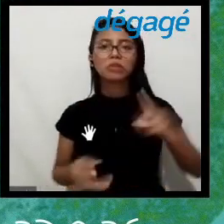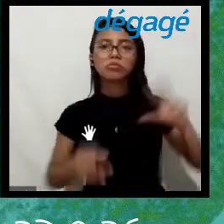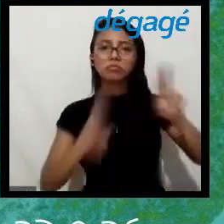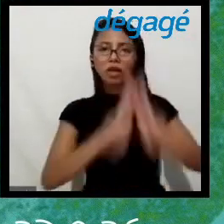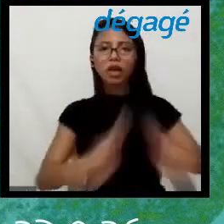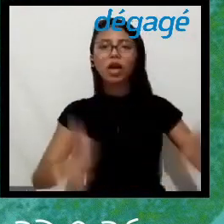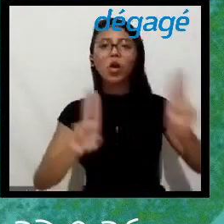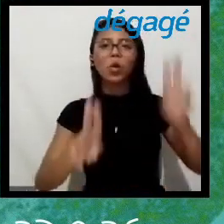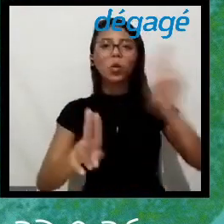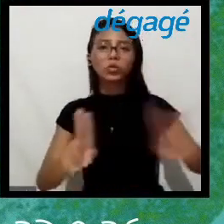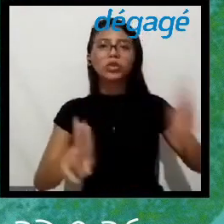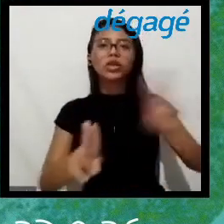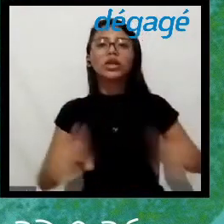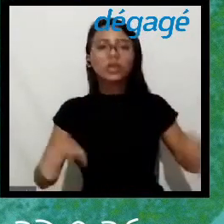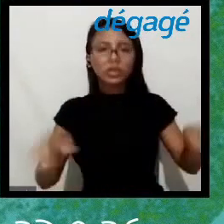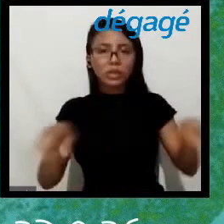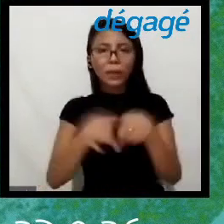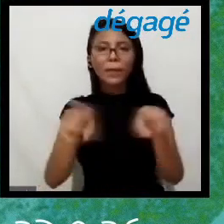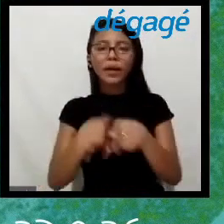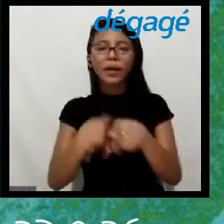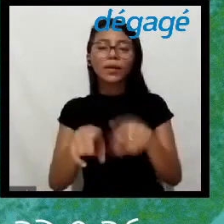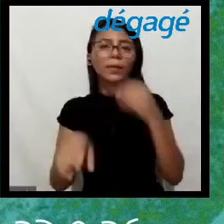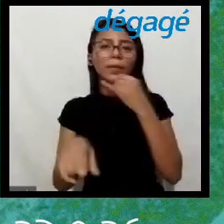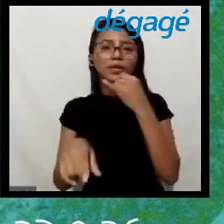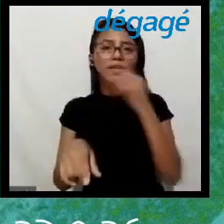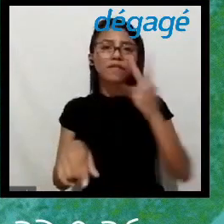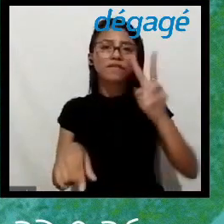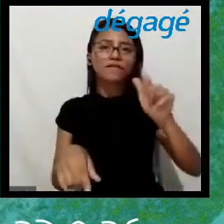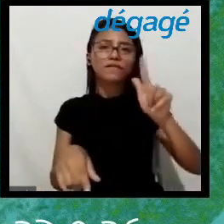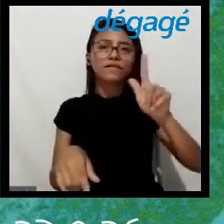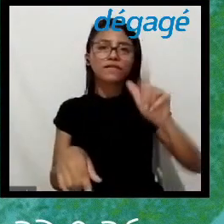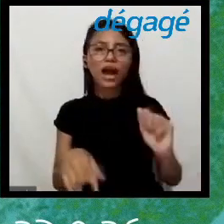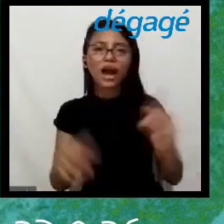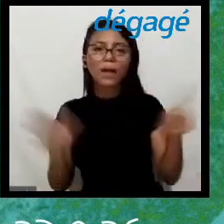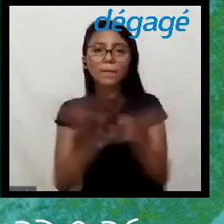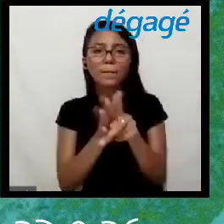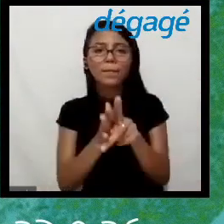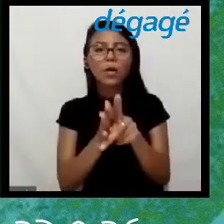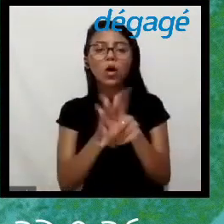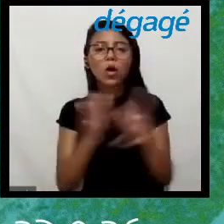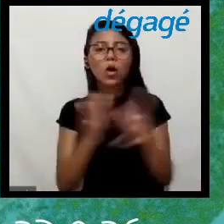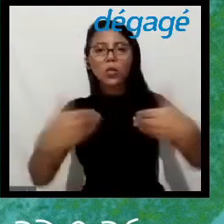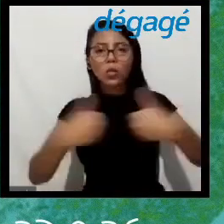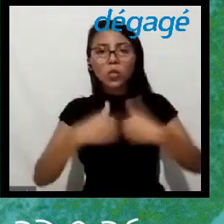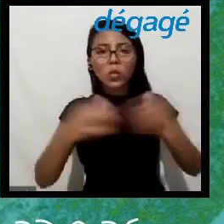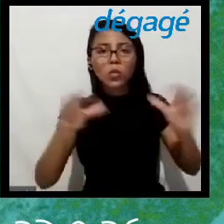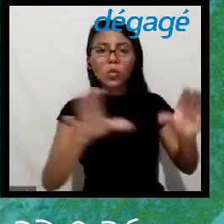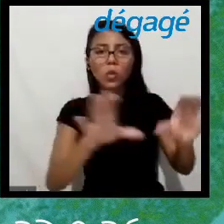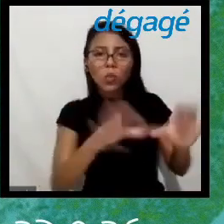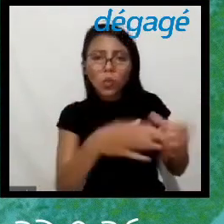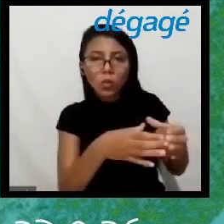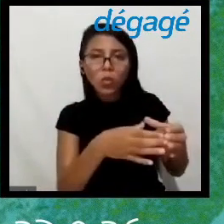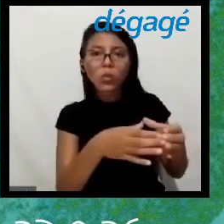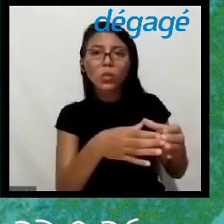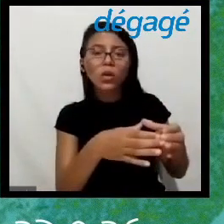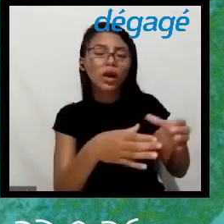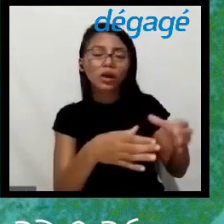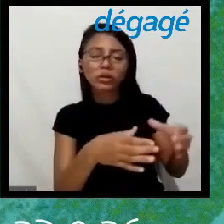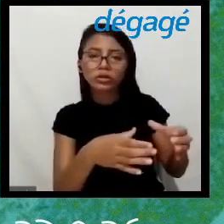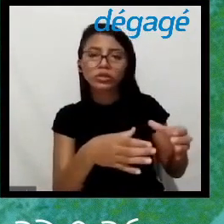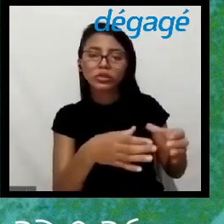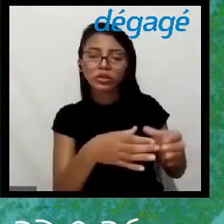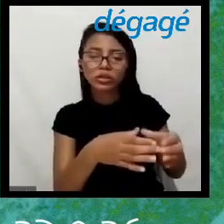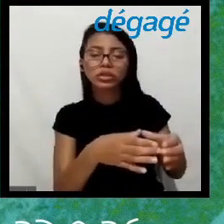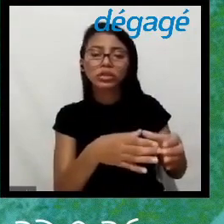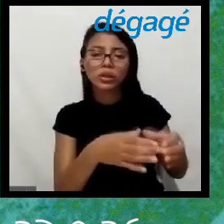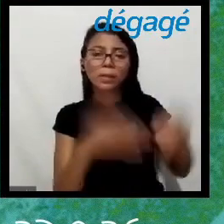pessoas autistas e deficientes na graduação, na pós-graduação, e não só ditos leves ou grau 1 de suporte, né? Entender